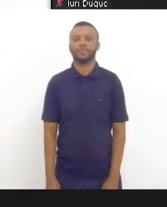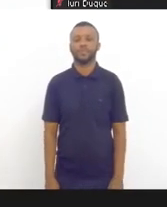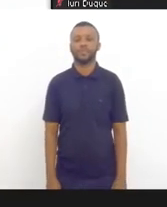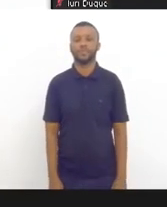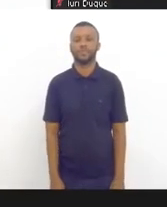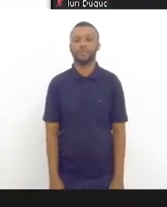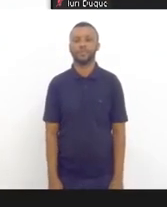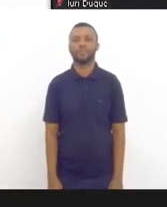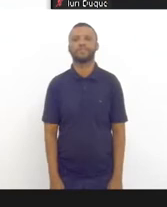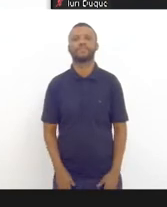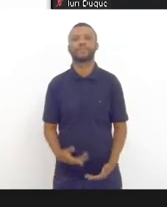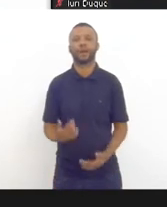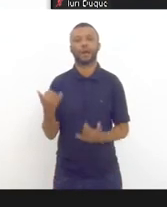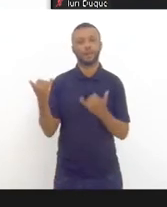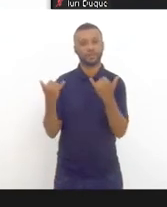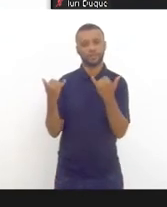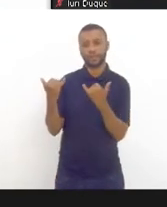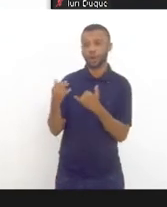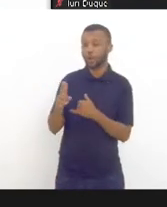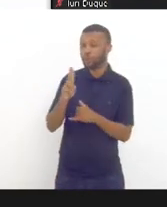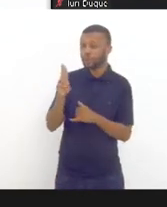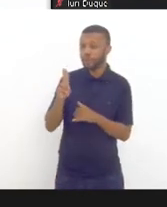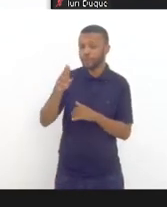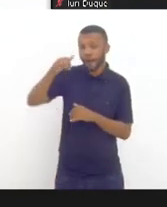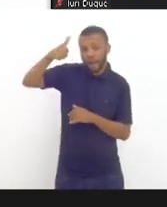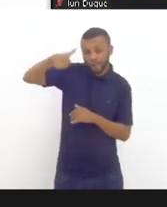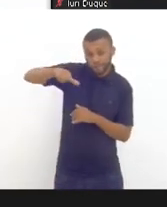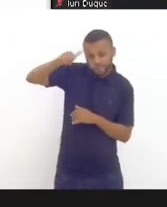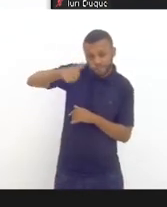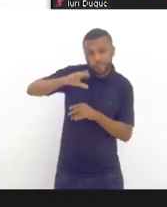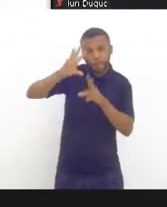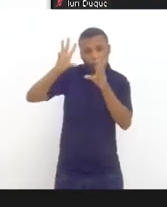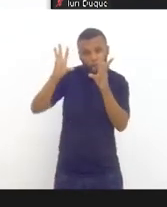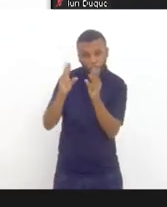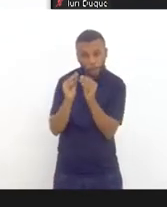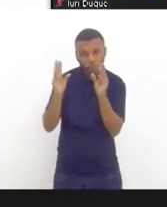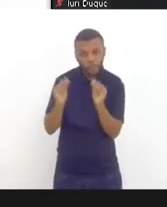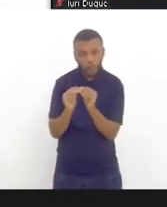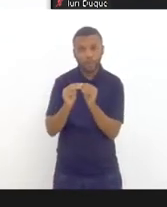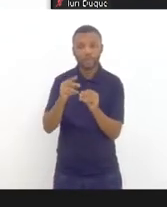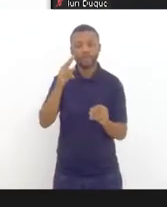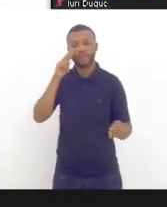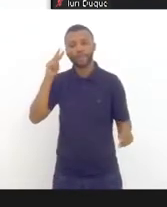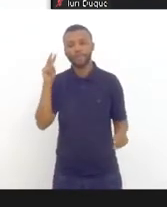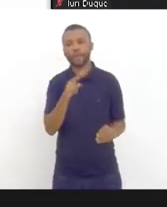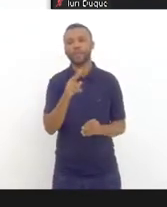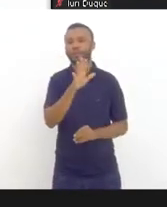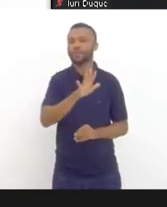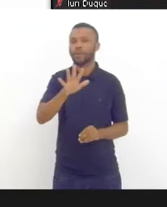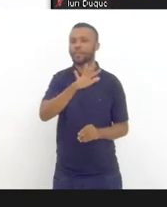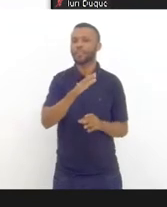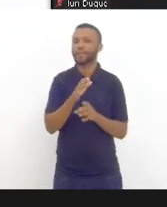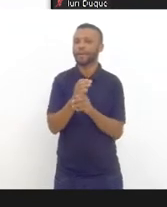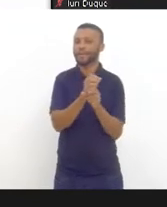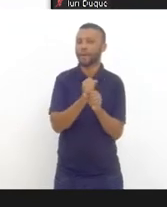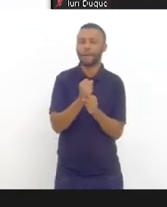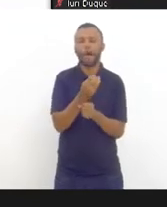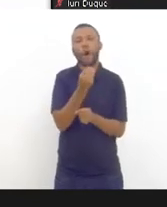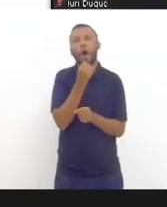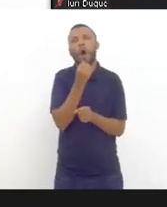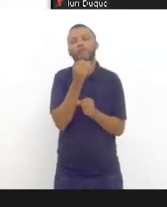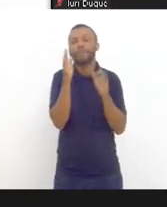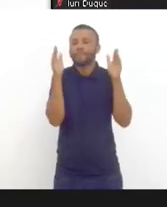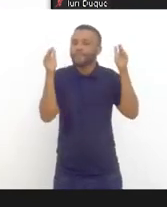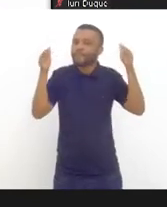E os indicadores utilizados para ponderação, tá? A gente vai ver isso na fórmula, e a fórmula, obviamente, é bastante